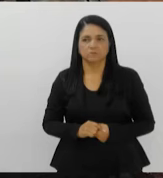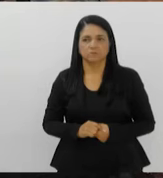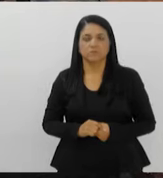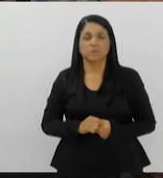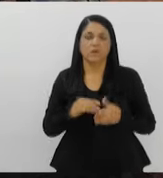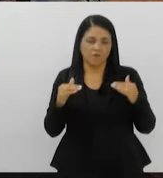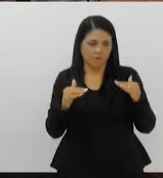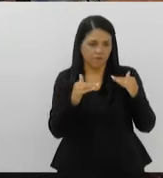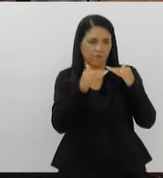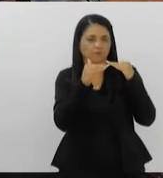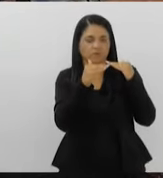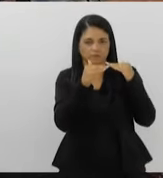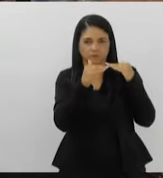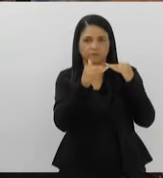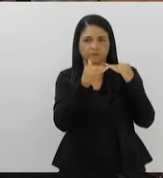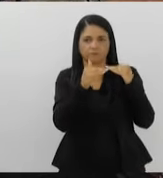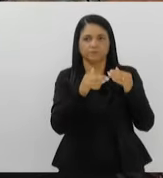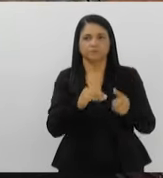Favorável, presidente.